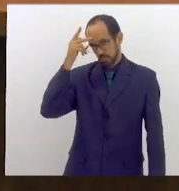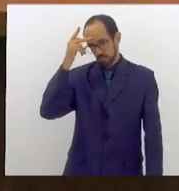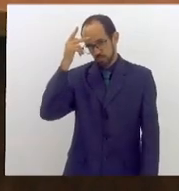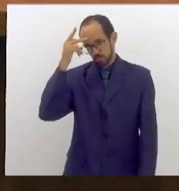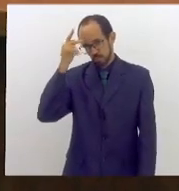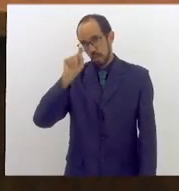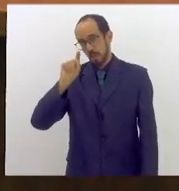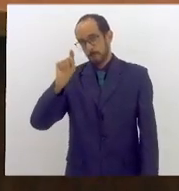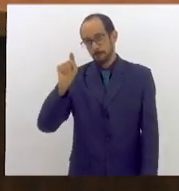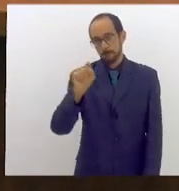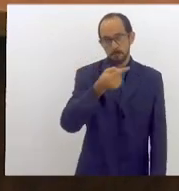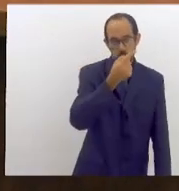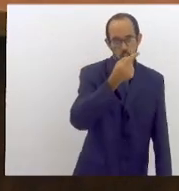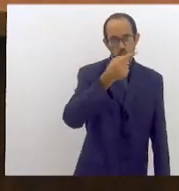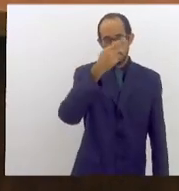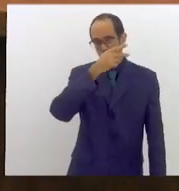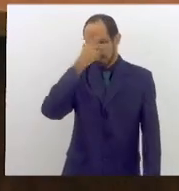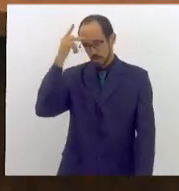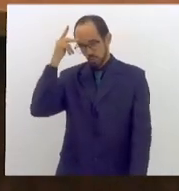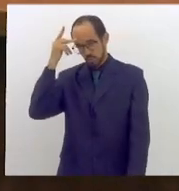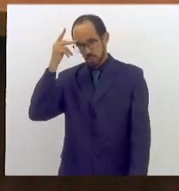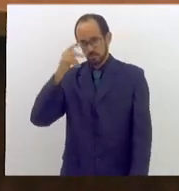mil vidas